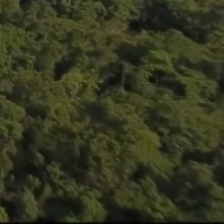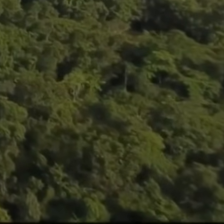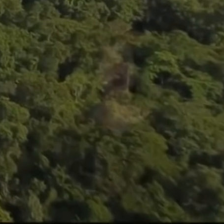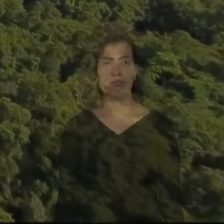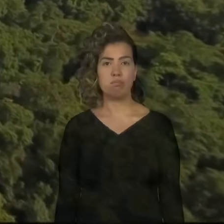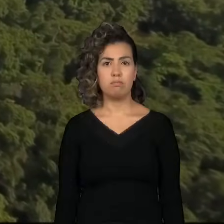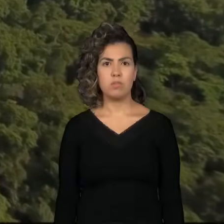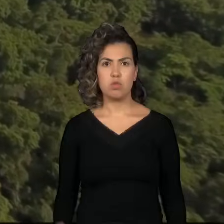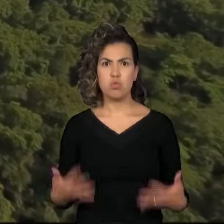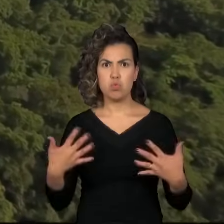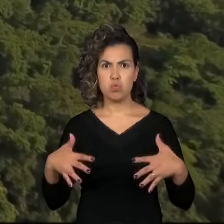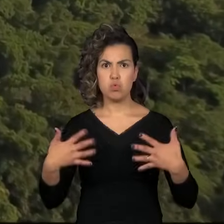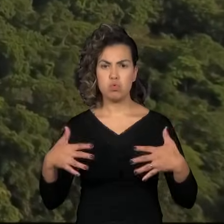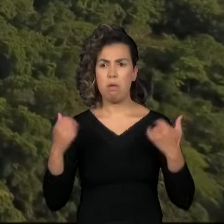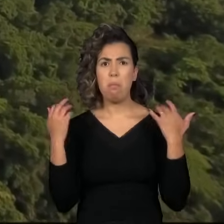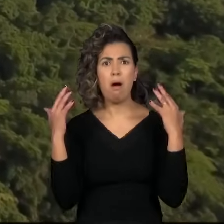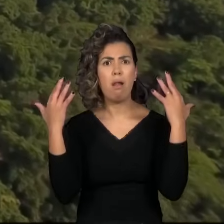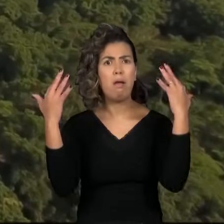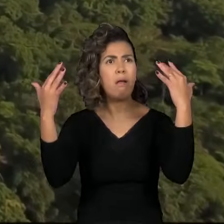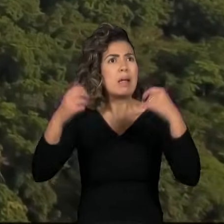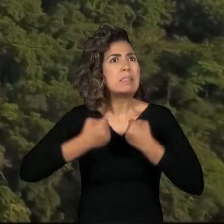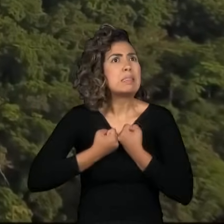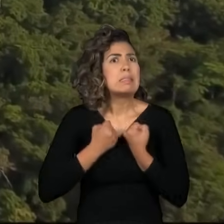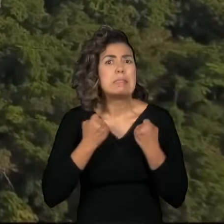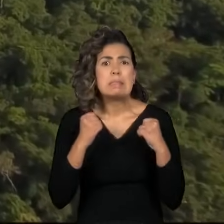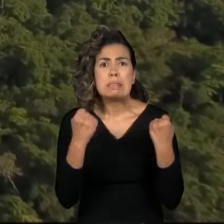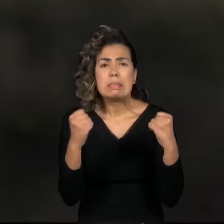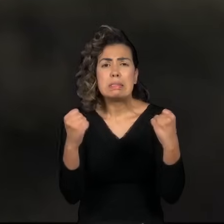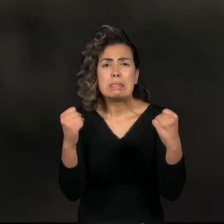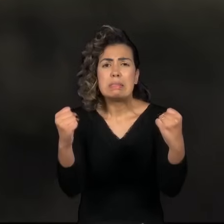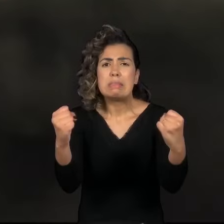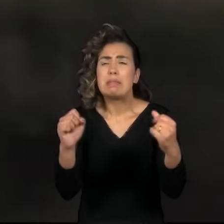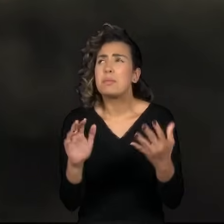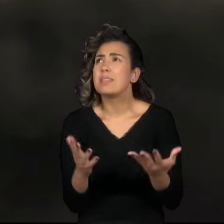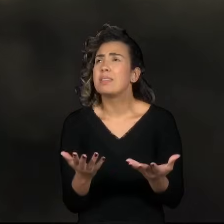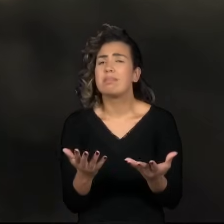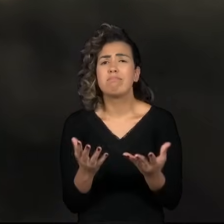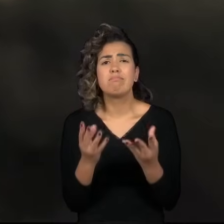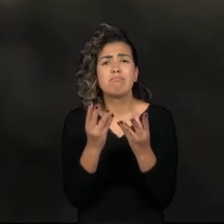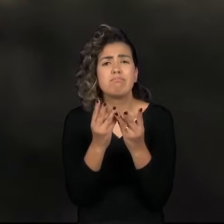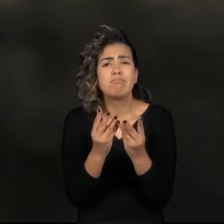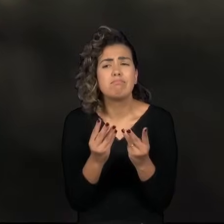Tão grande e tão frágil, ao mesmo tempo.